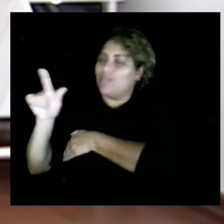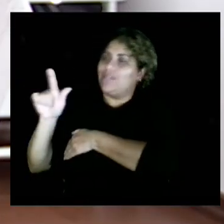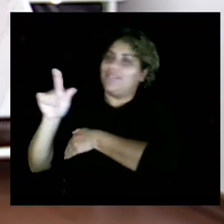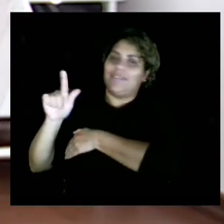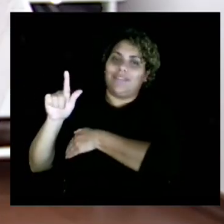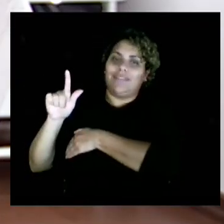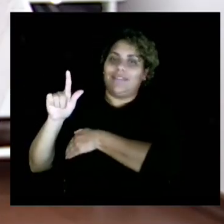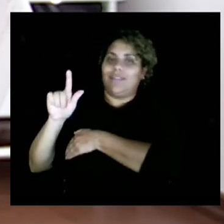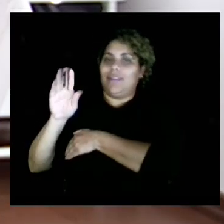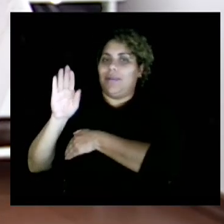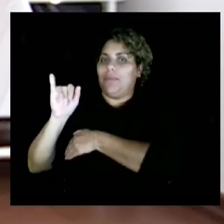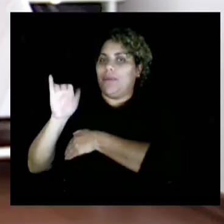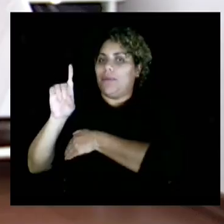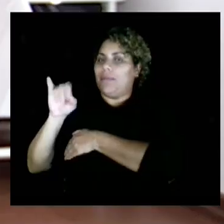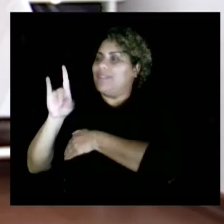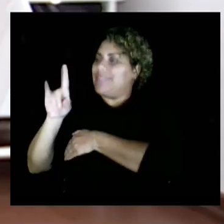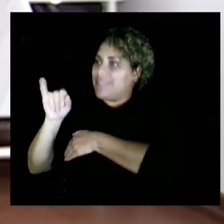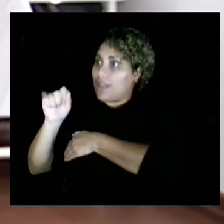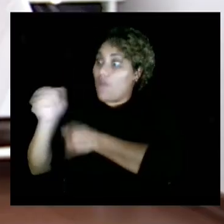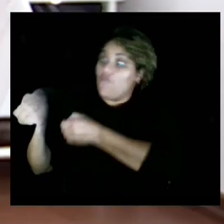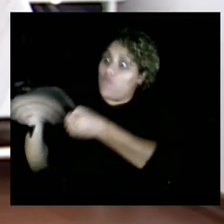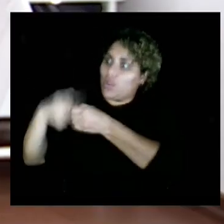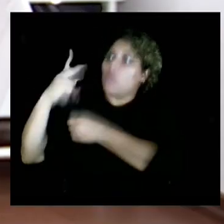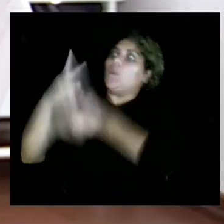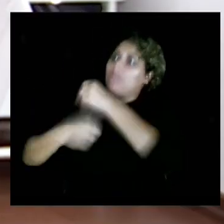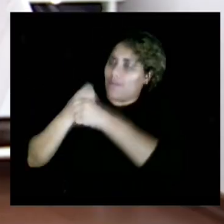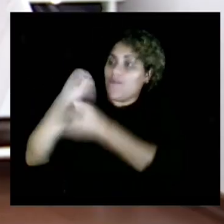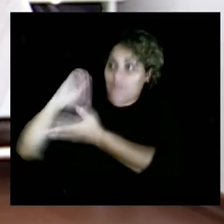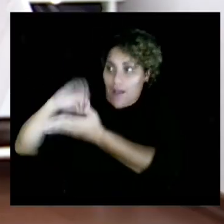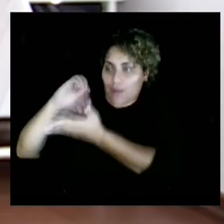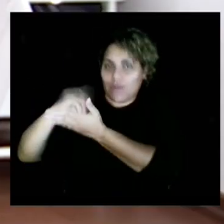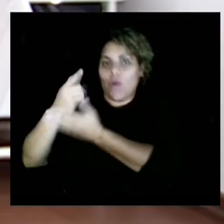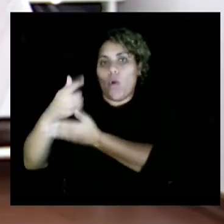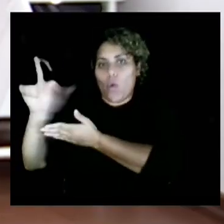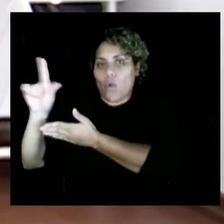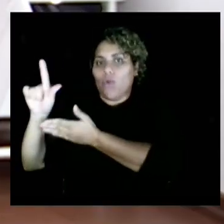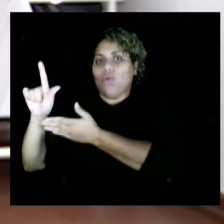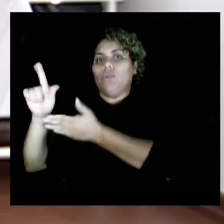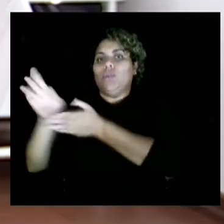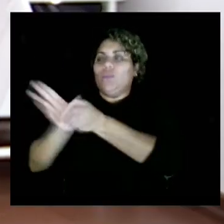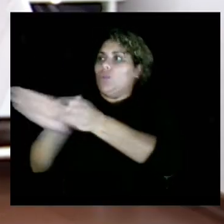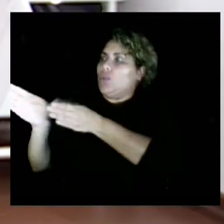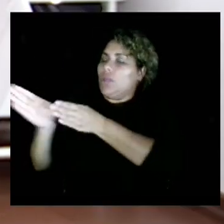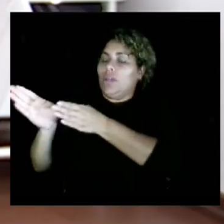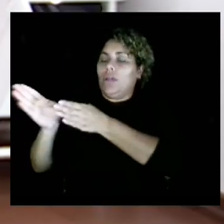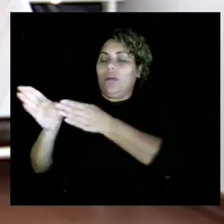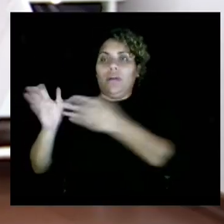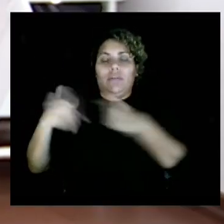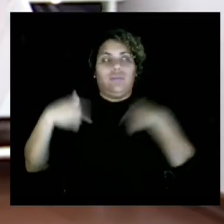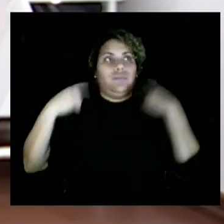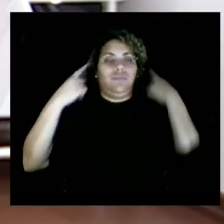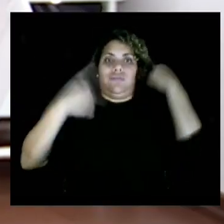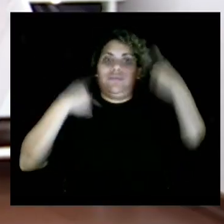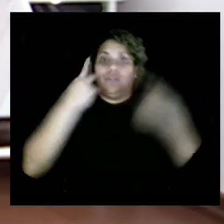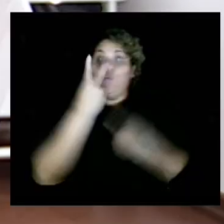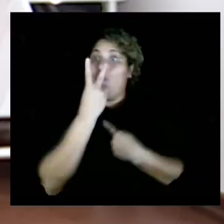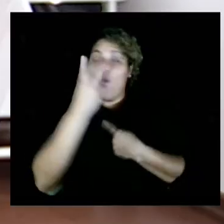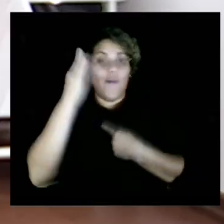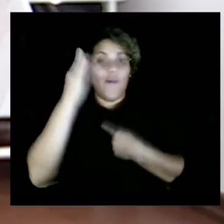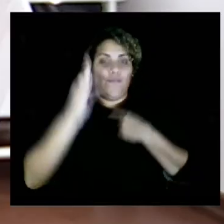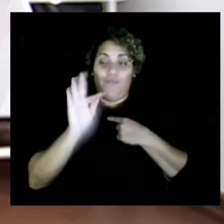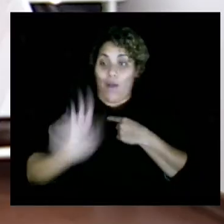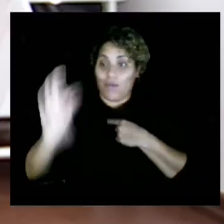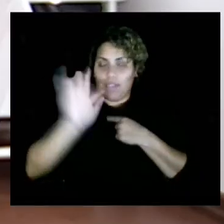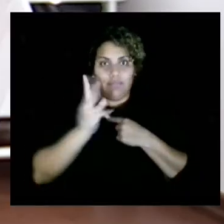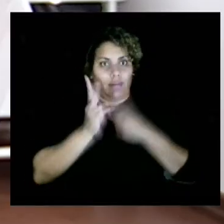loucura. Ainda tenho filho que passou no técnico, tenho que levar, buscar, fazer comida, atender,